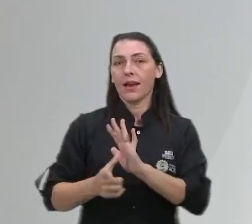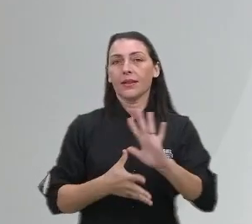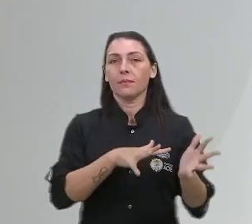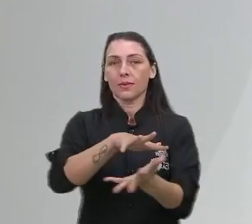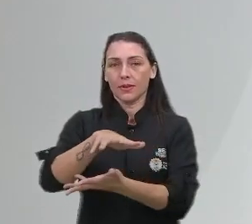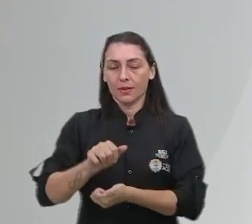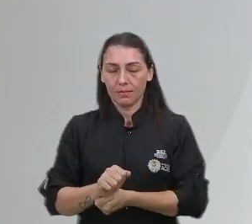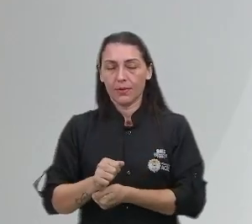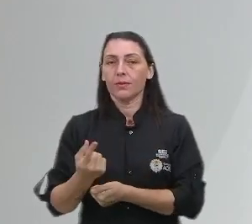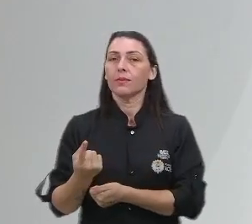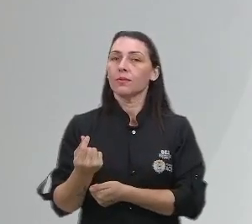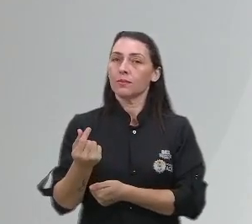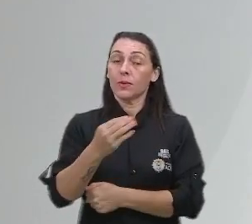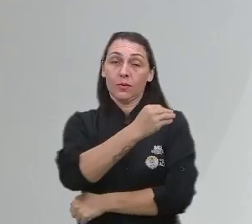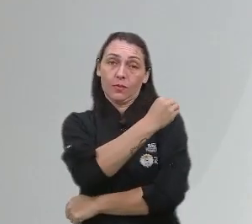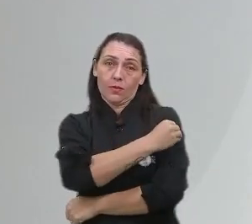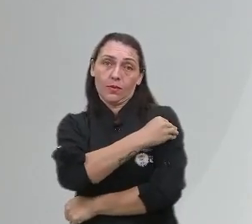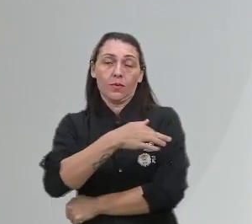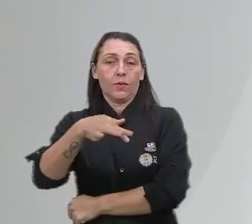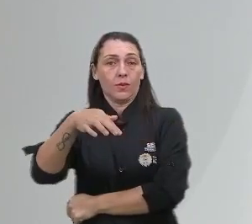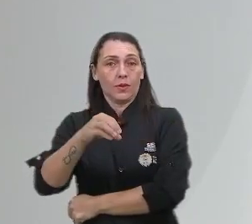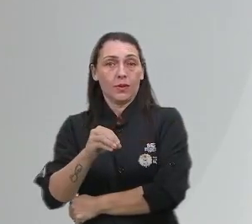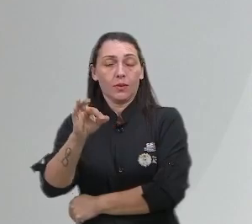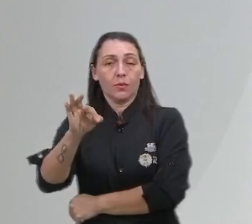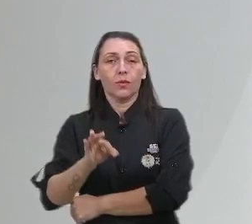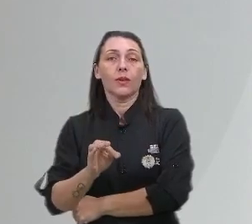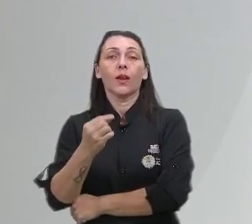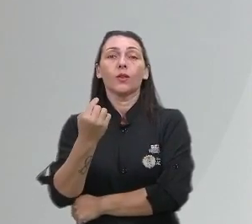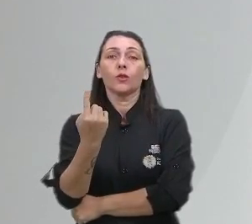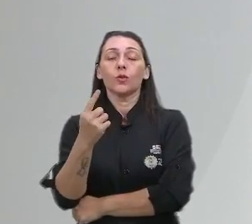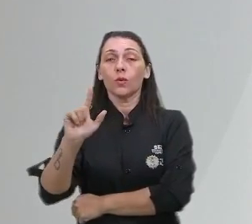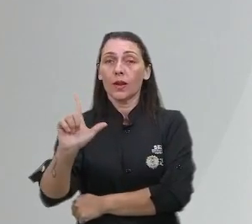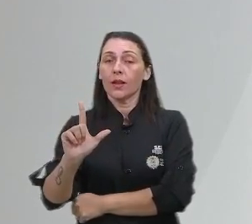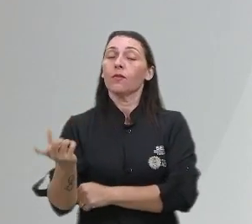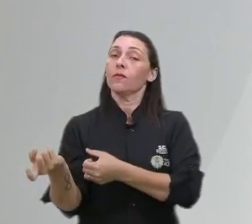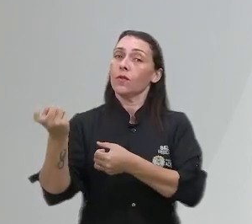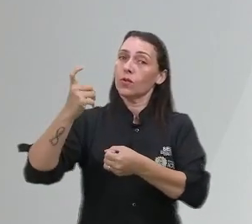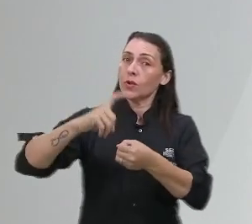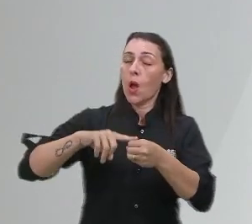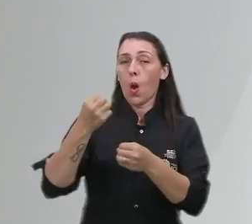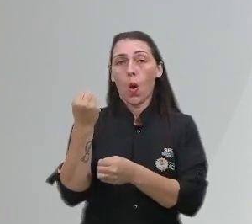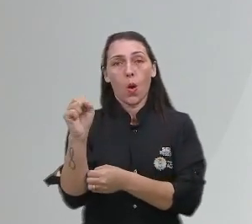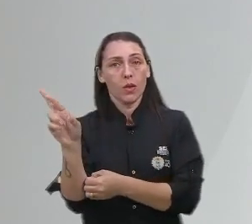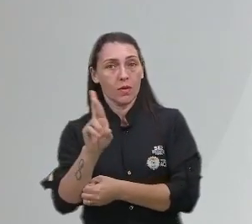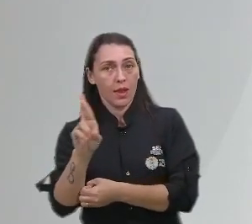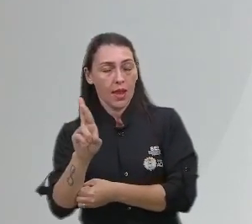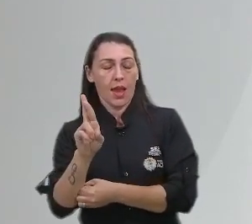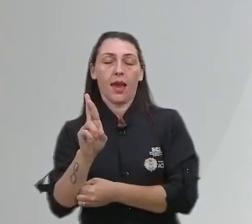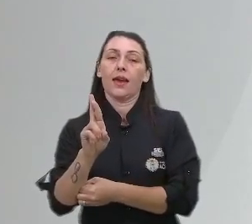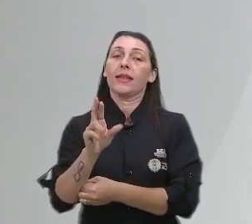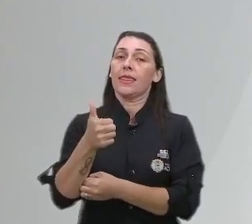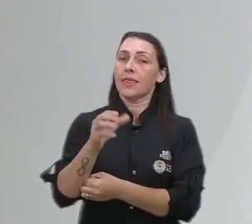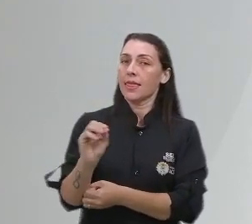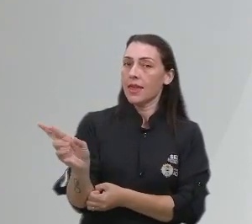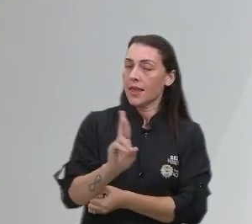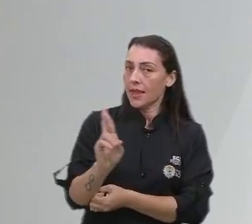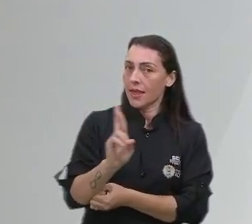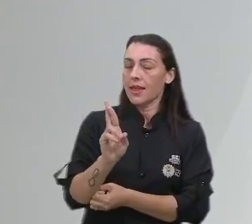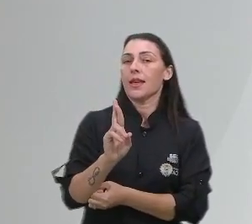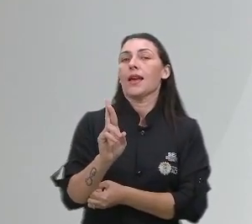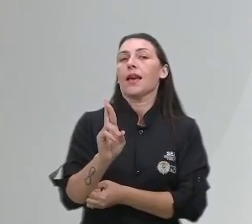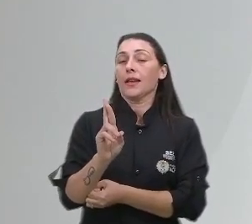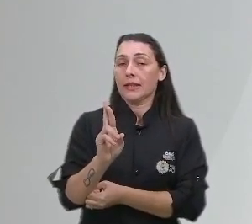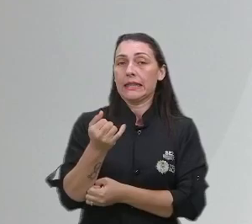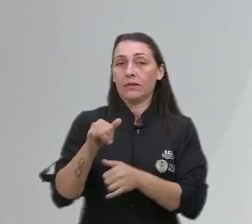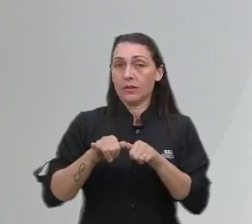pandemia. Então, o preço do álcool 70, por exemplo, de 1 litro, voltou aí para R$ 8,00, no máximo R$ 10,00 no mercado,